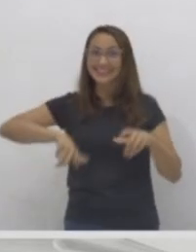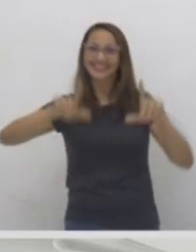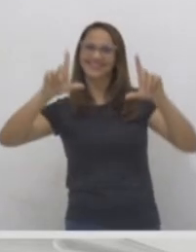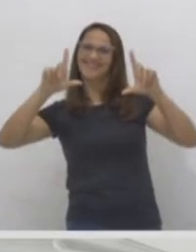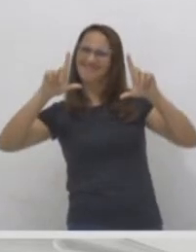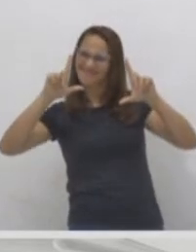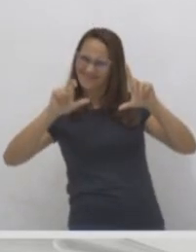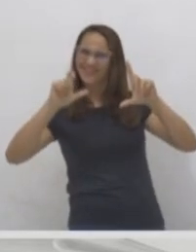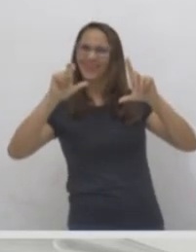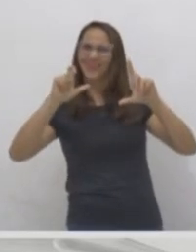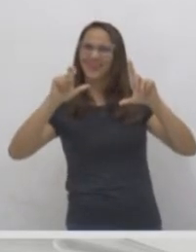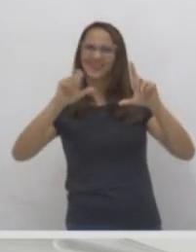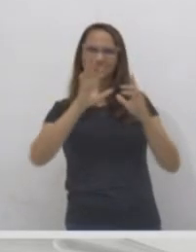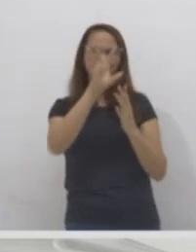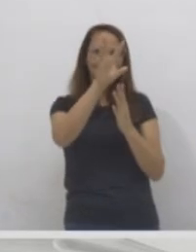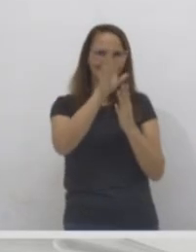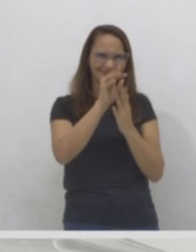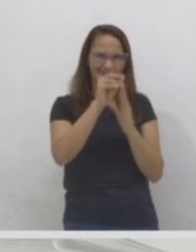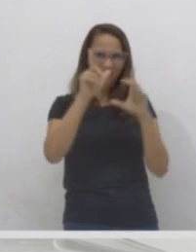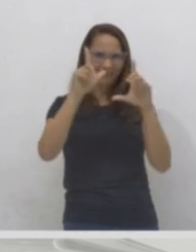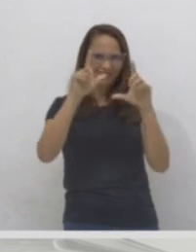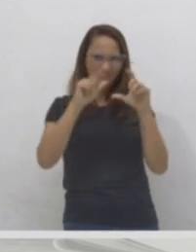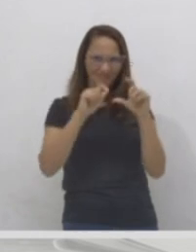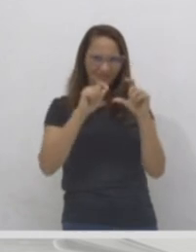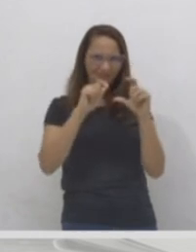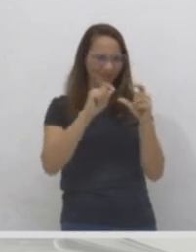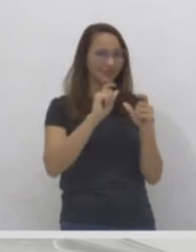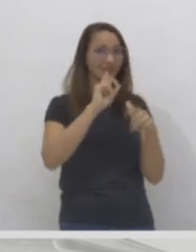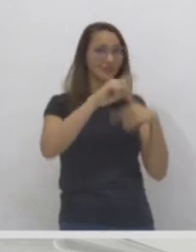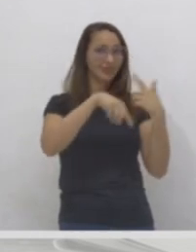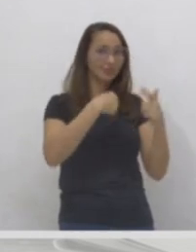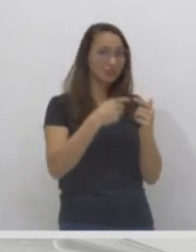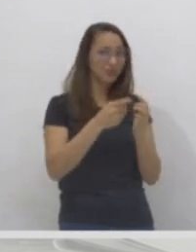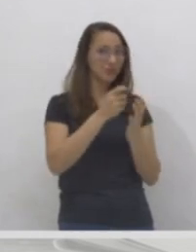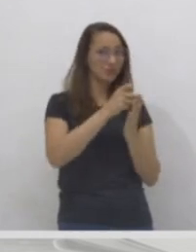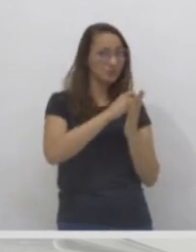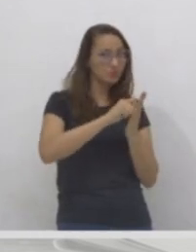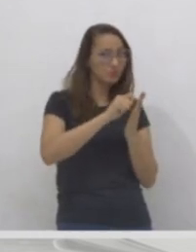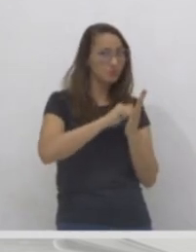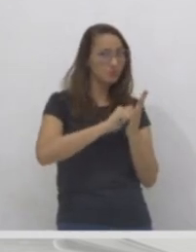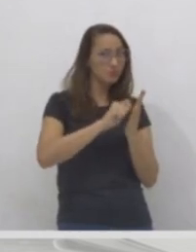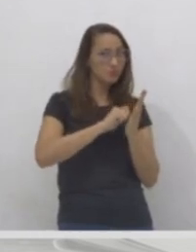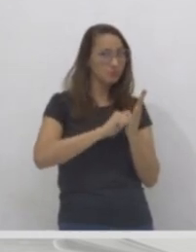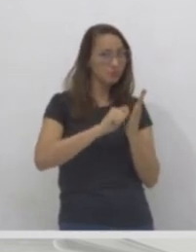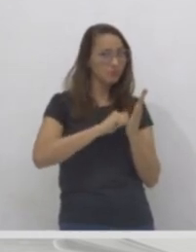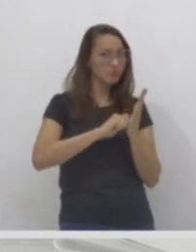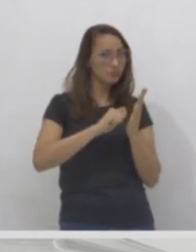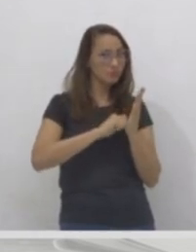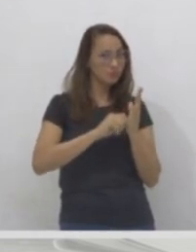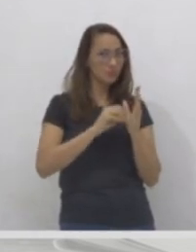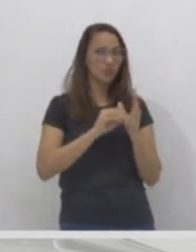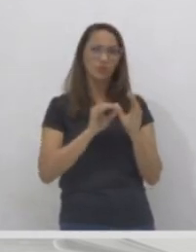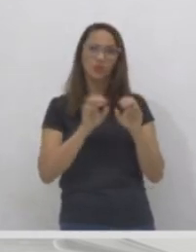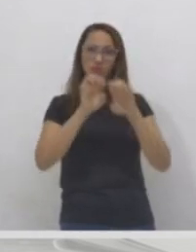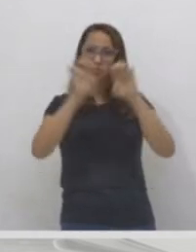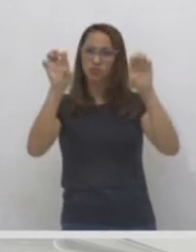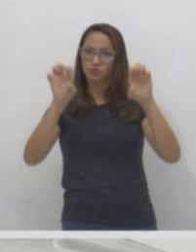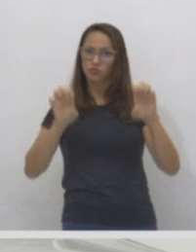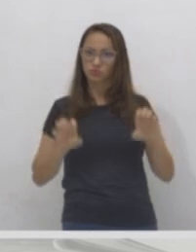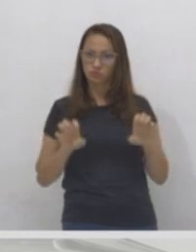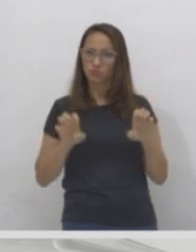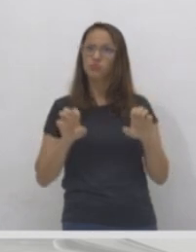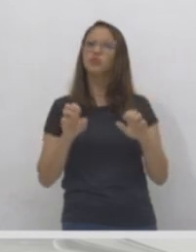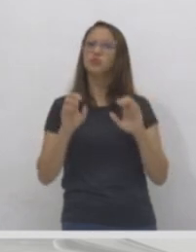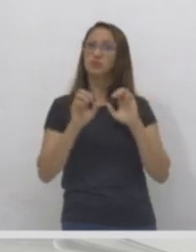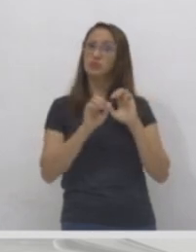fotografia. Tire foto aí desse esquema, dessa estrutura da fábula, e aí você vai